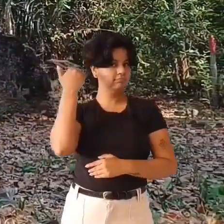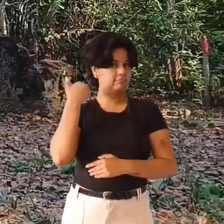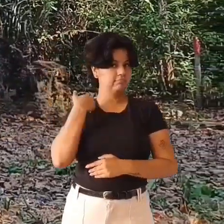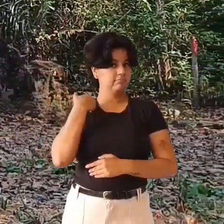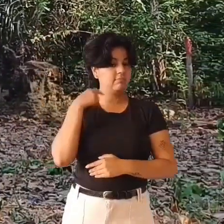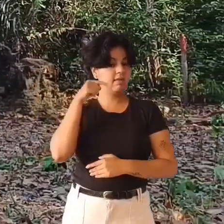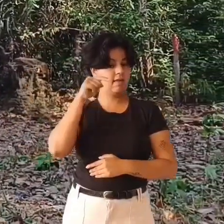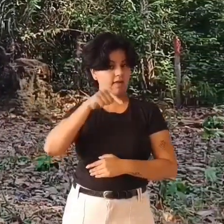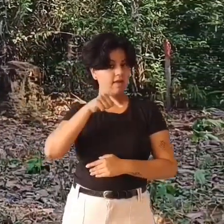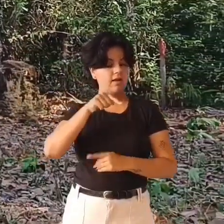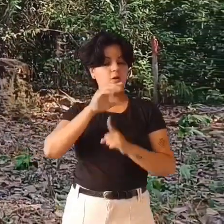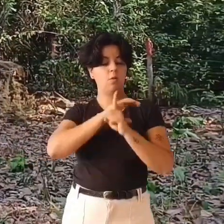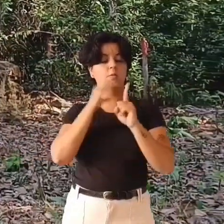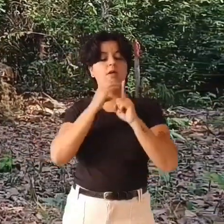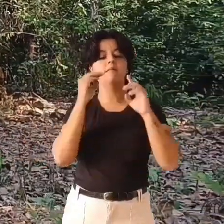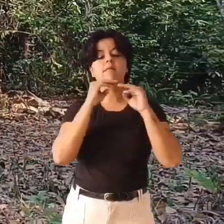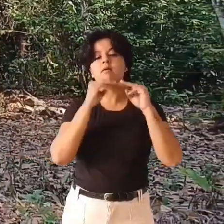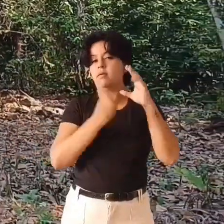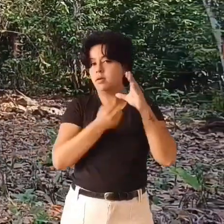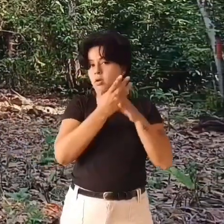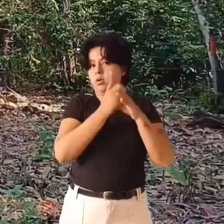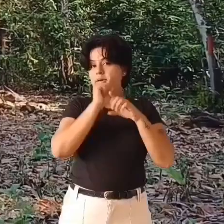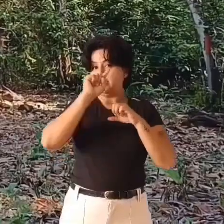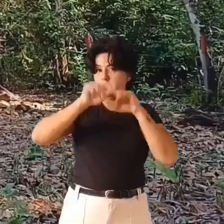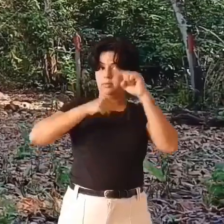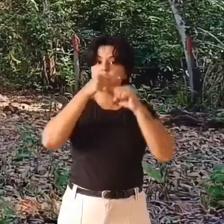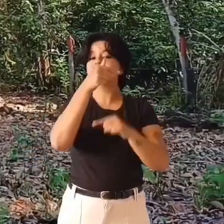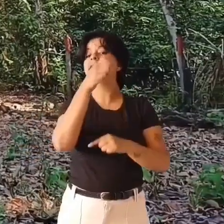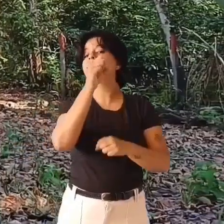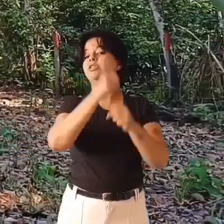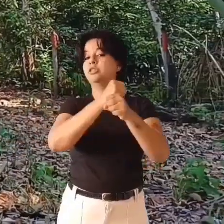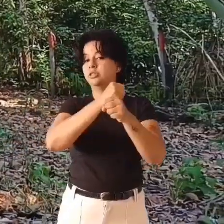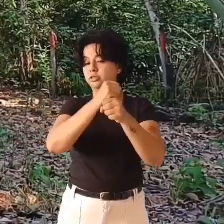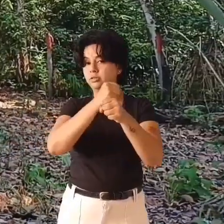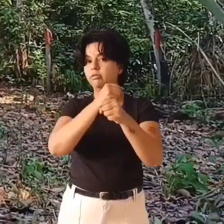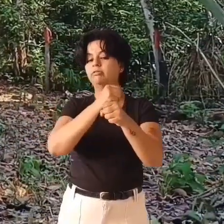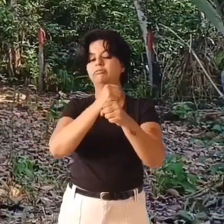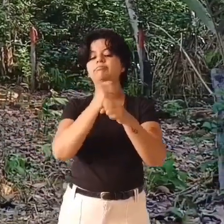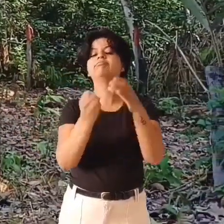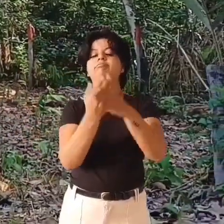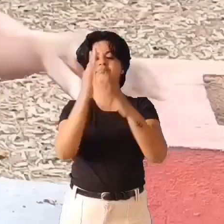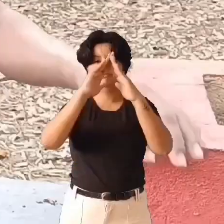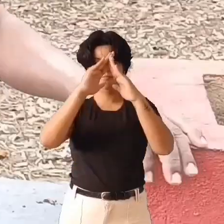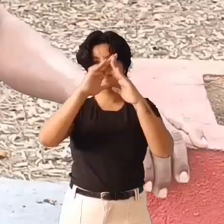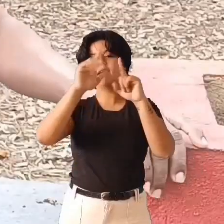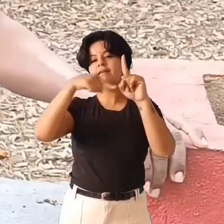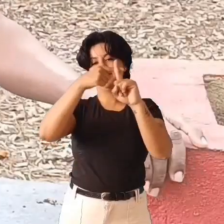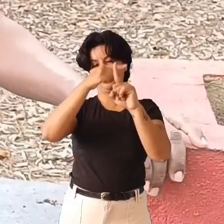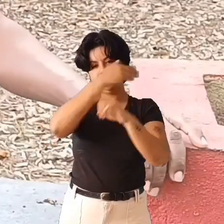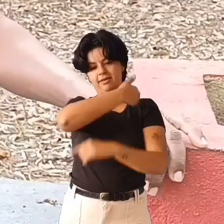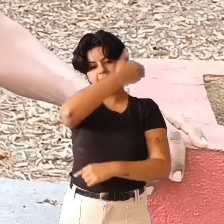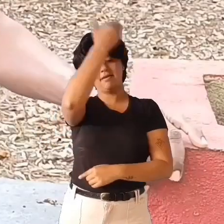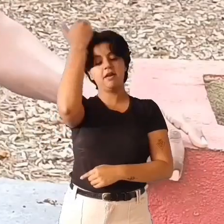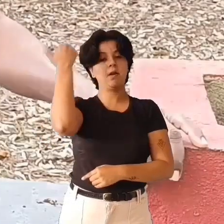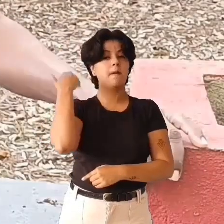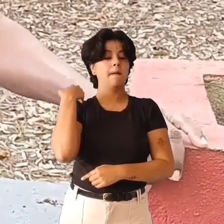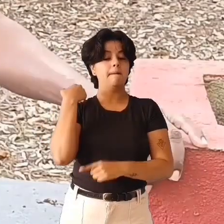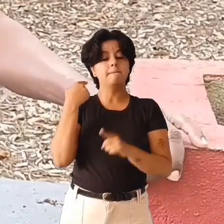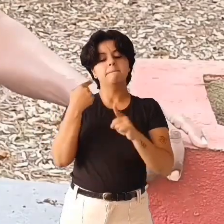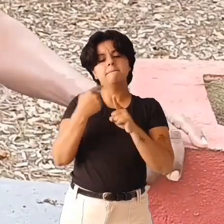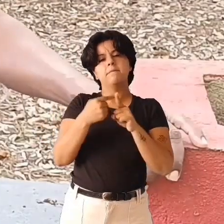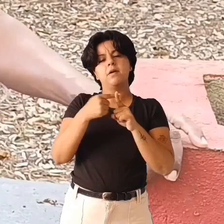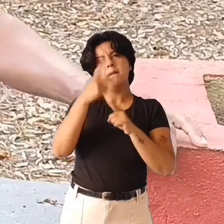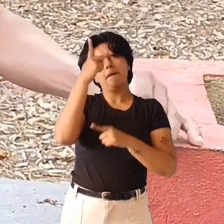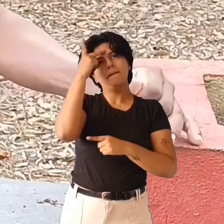que essa igreja ela foi fundada, ela começou a ser construída 7 anos depois da fundação da vida. Segundo alguns historiadores, é porque o